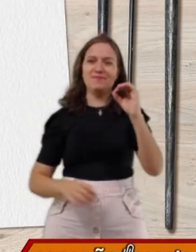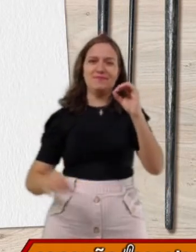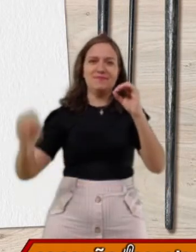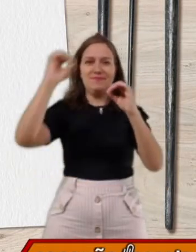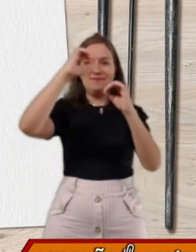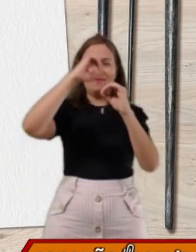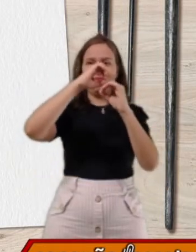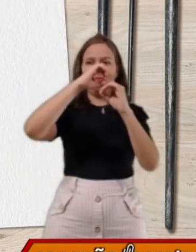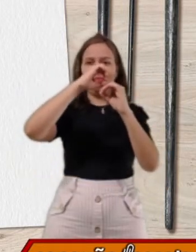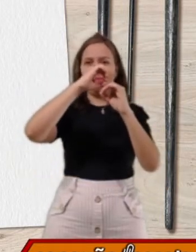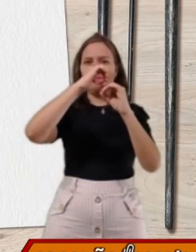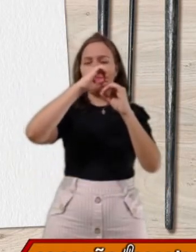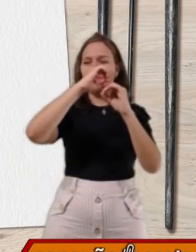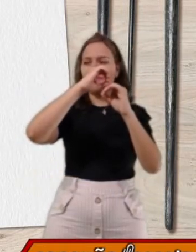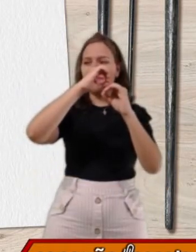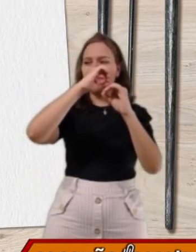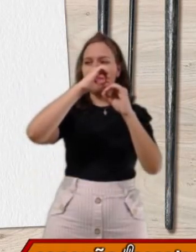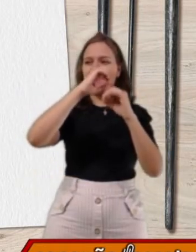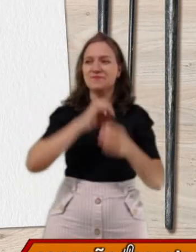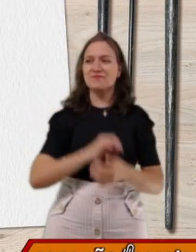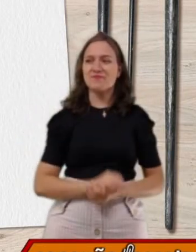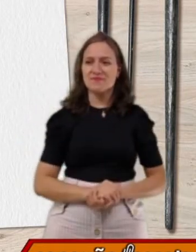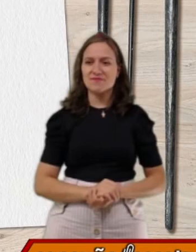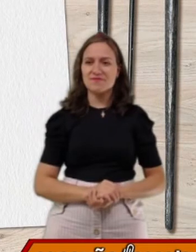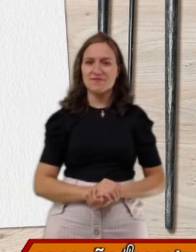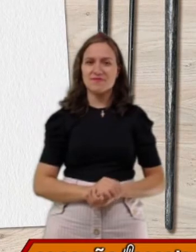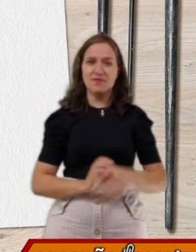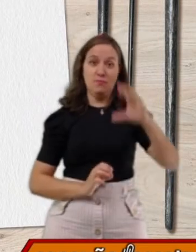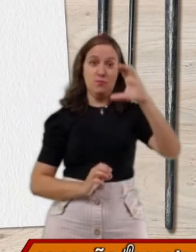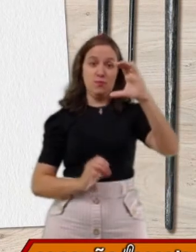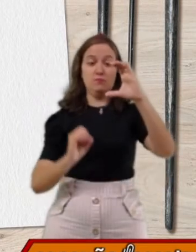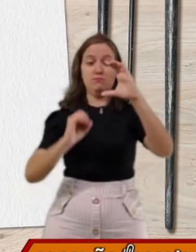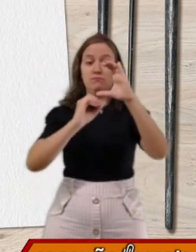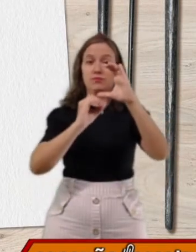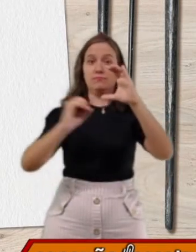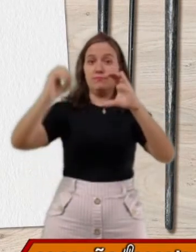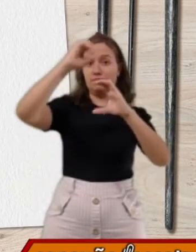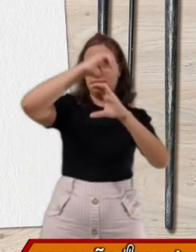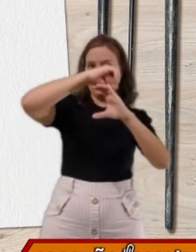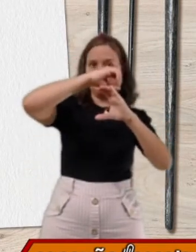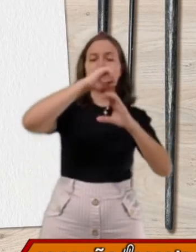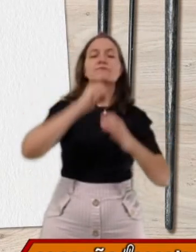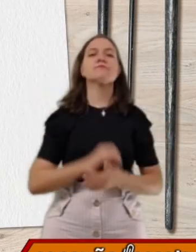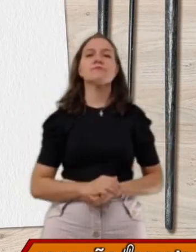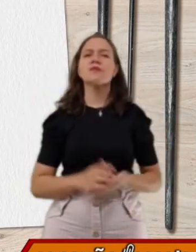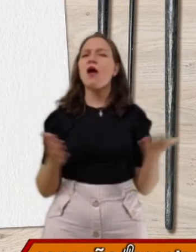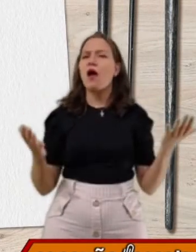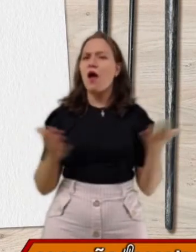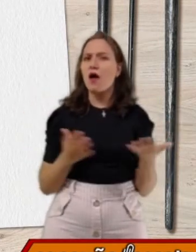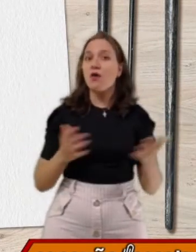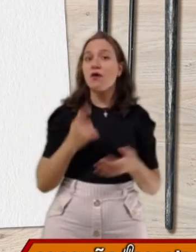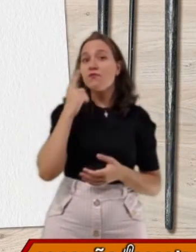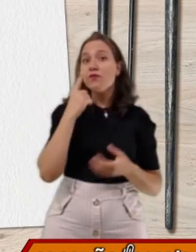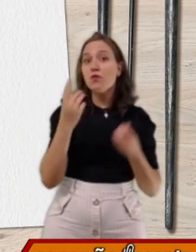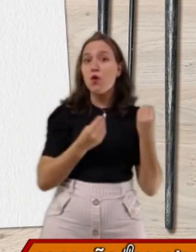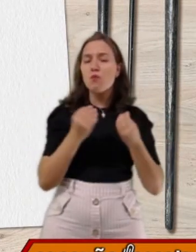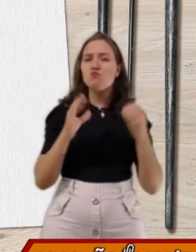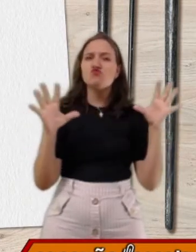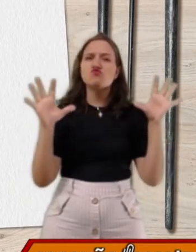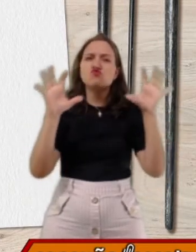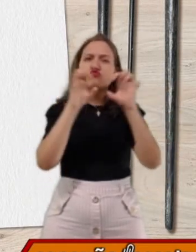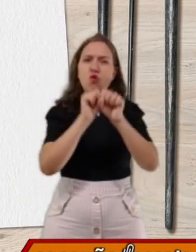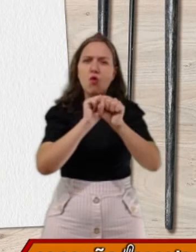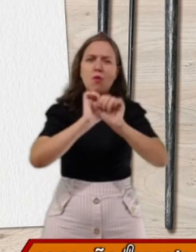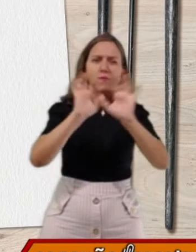uma bolinha de cá agora eu vou guardar um pouquinho canetão para gente trabalhar com a sombra